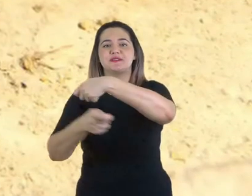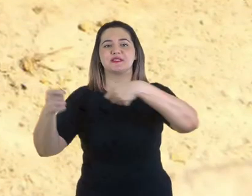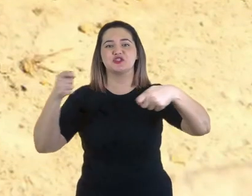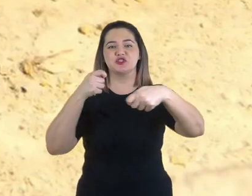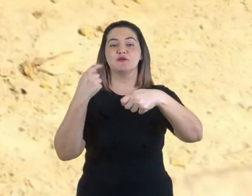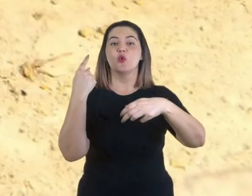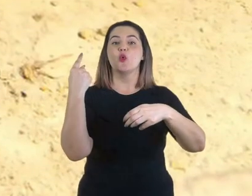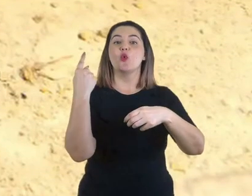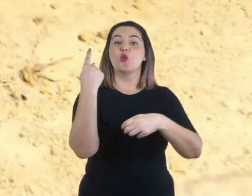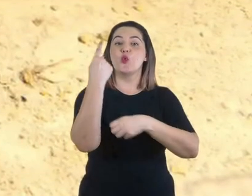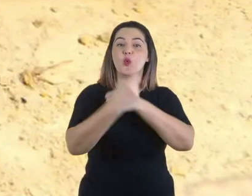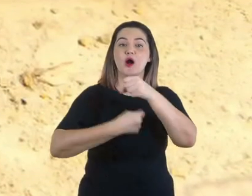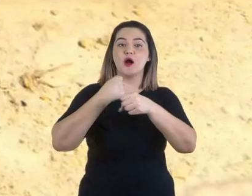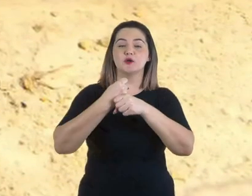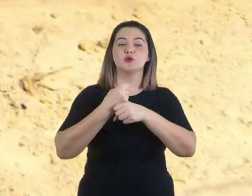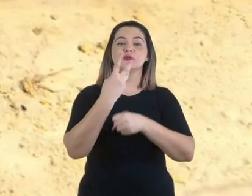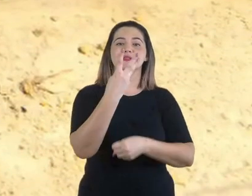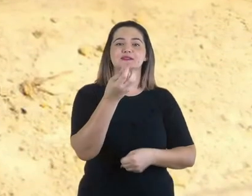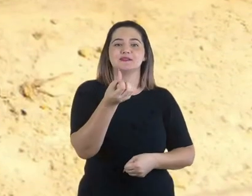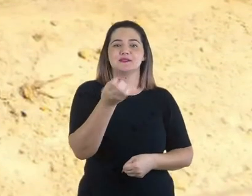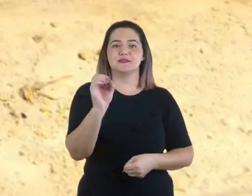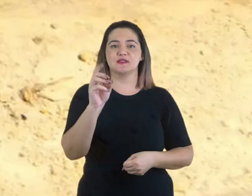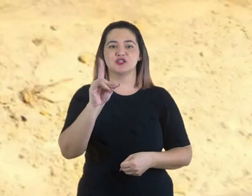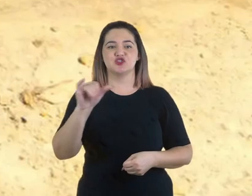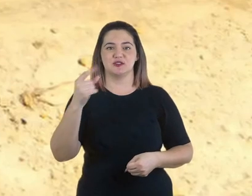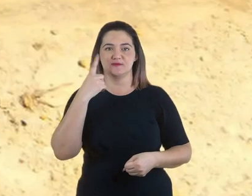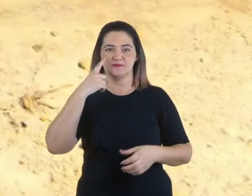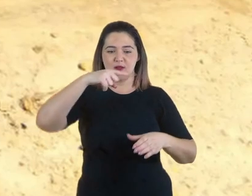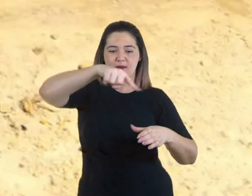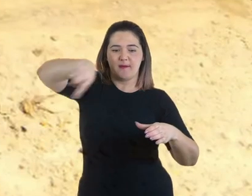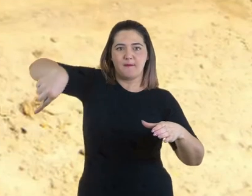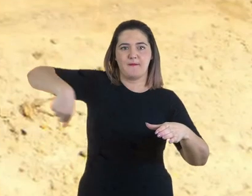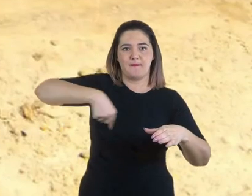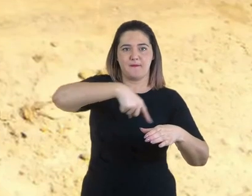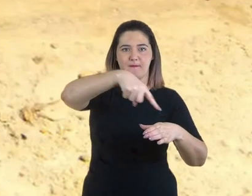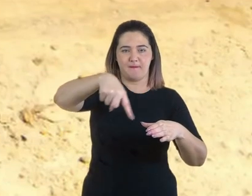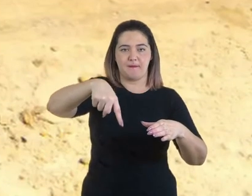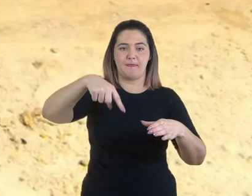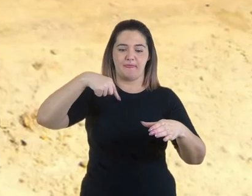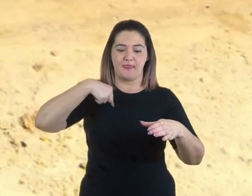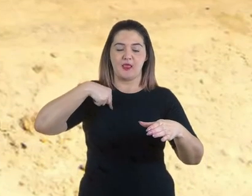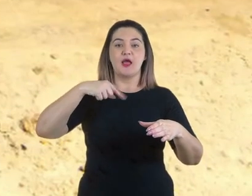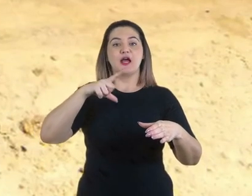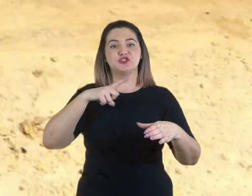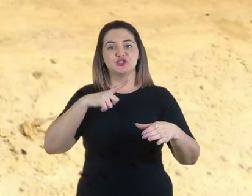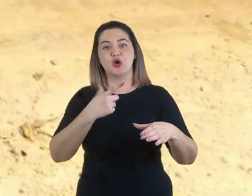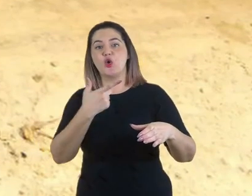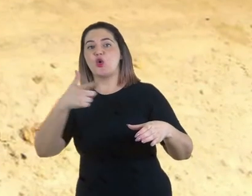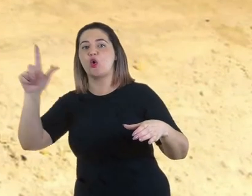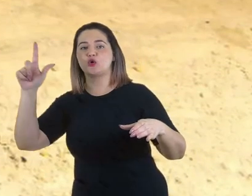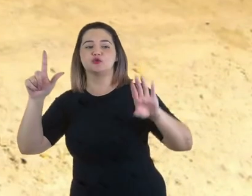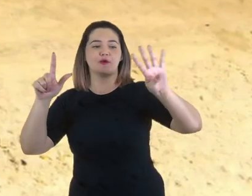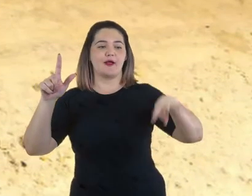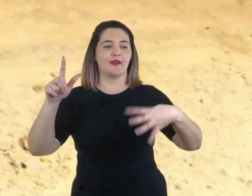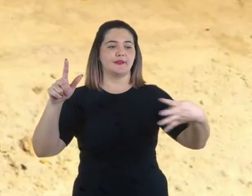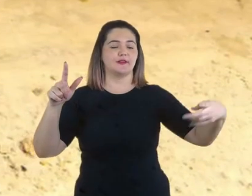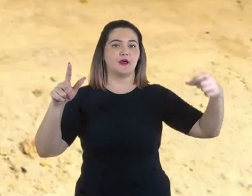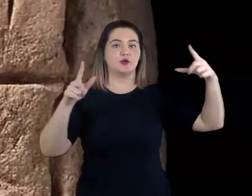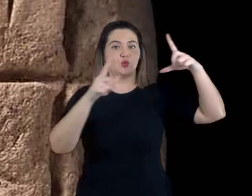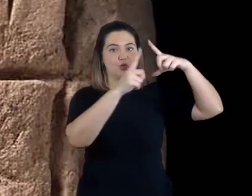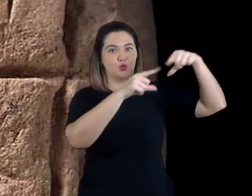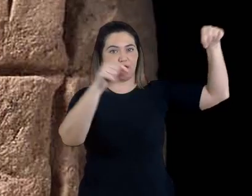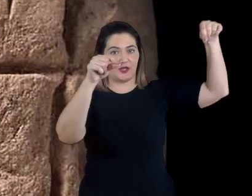de 360 dias, existindo ao lado de um calendário lunar e também de outro calendário